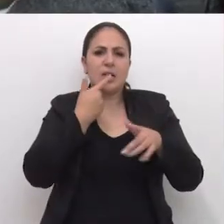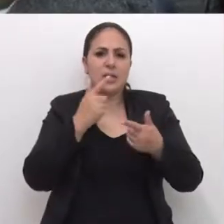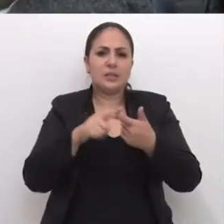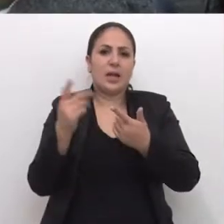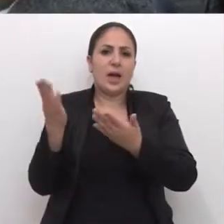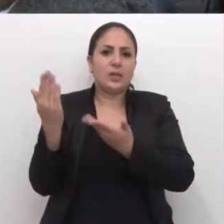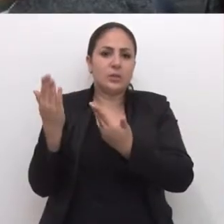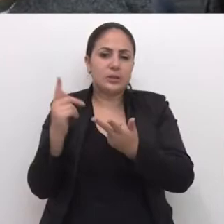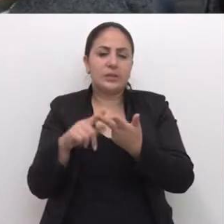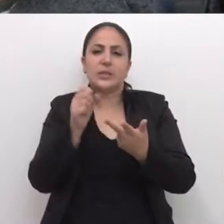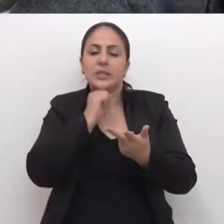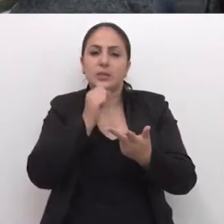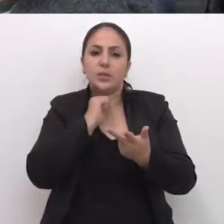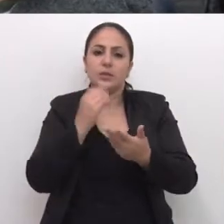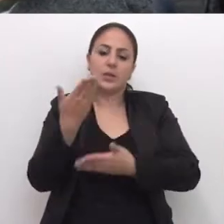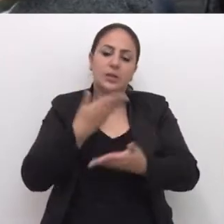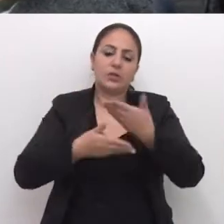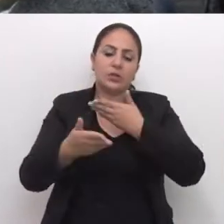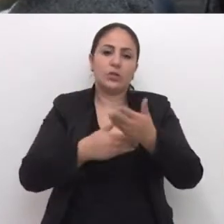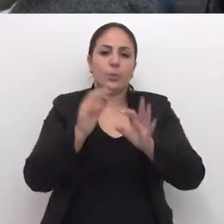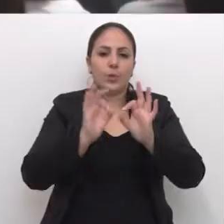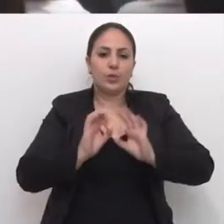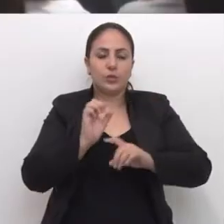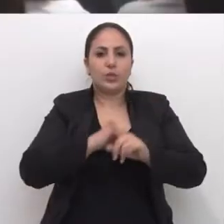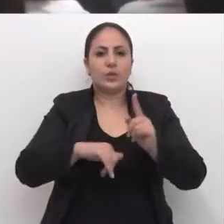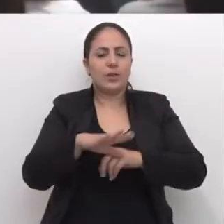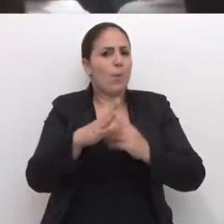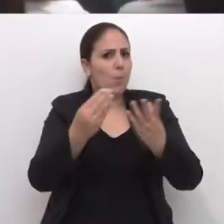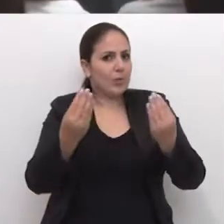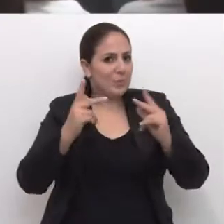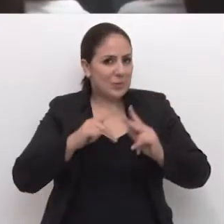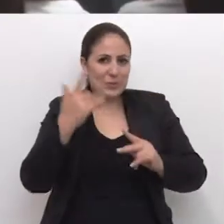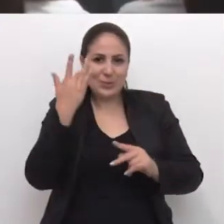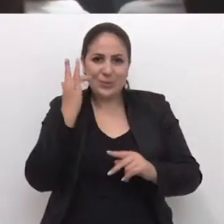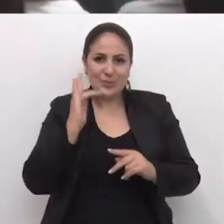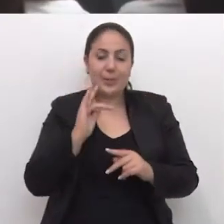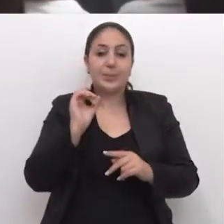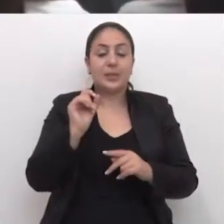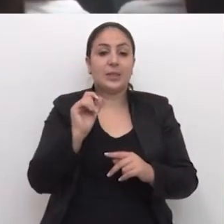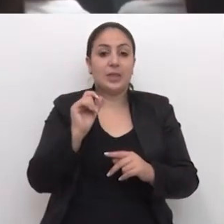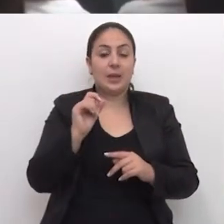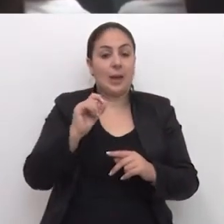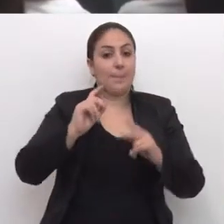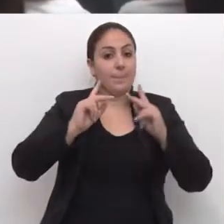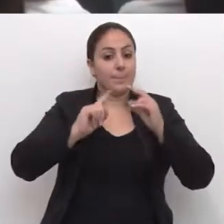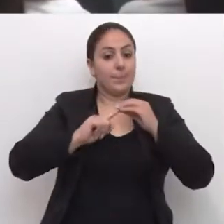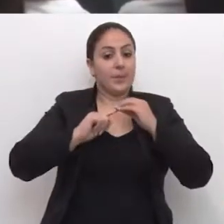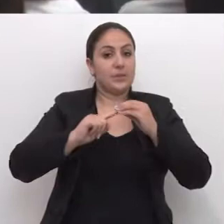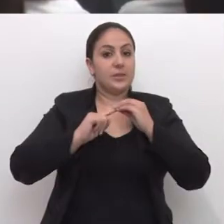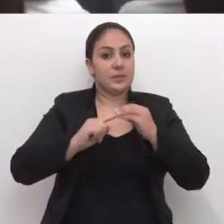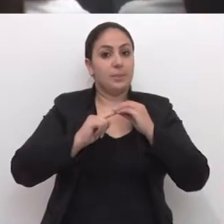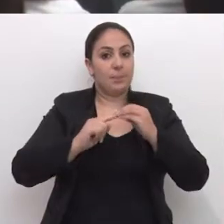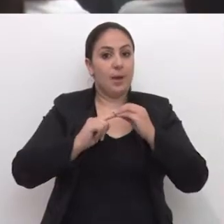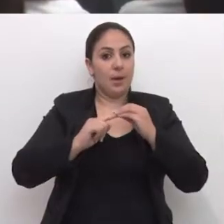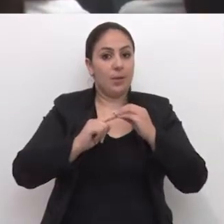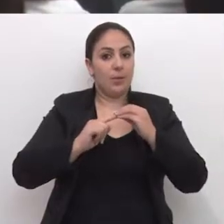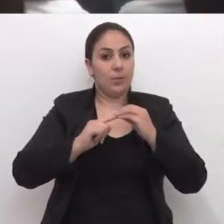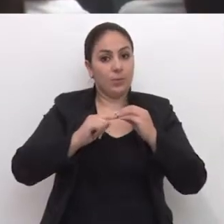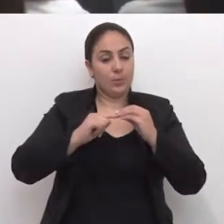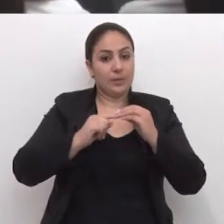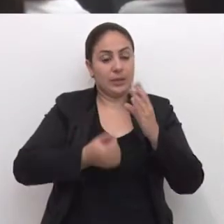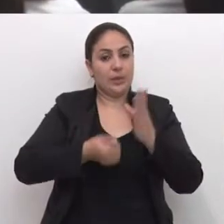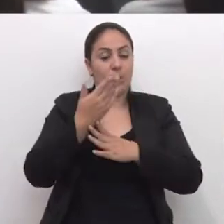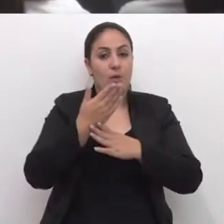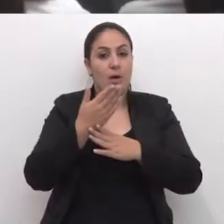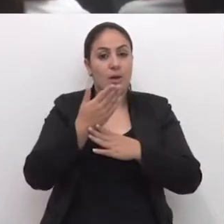que são atendidos nos projetos sociais. O que muita gente não sabe é que um dos mentores da entidade fez